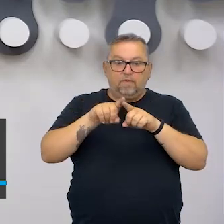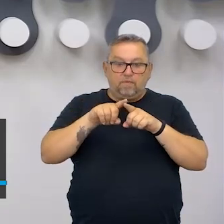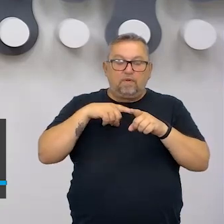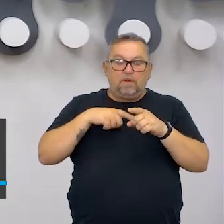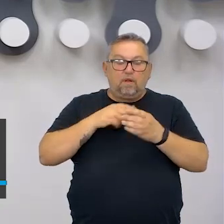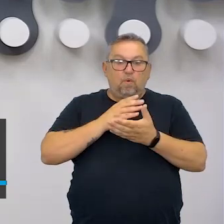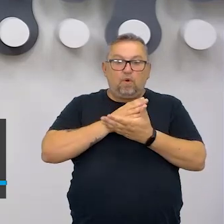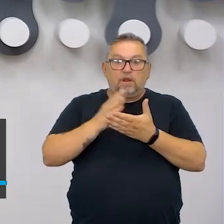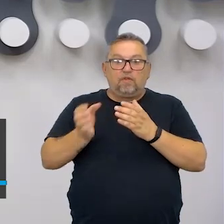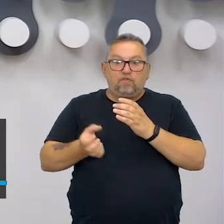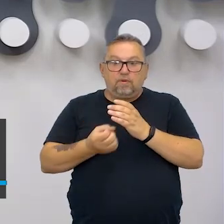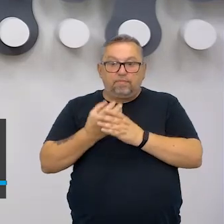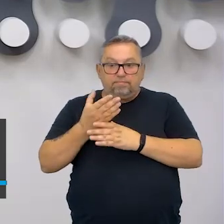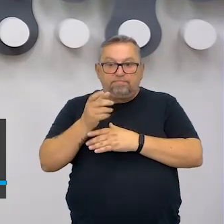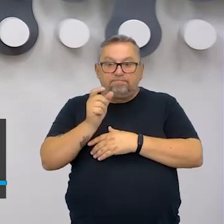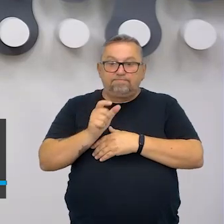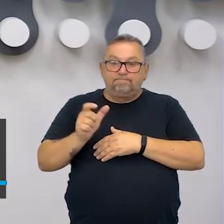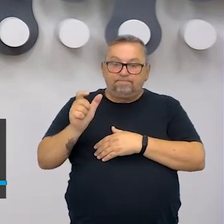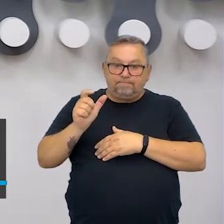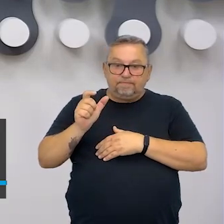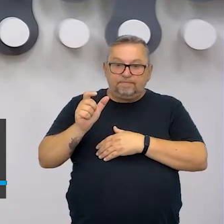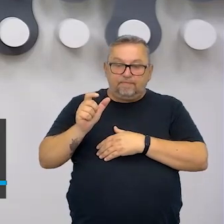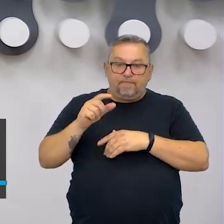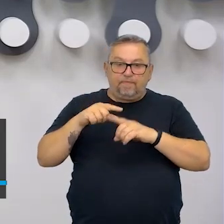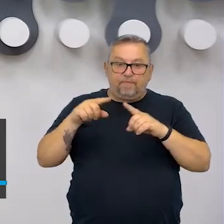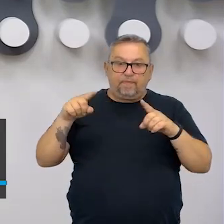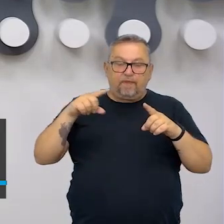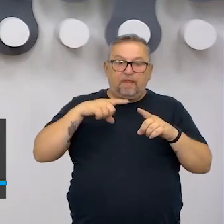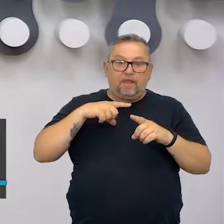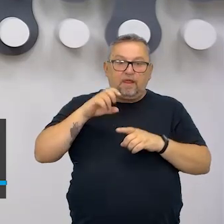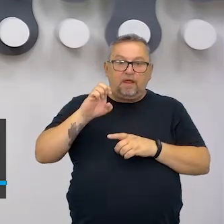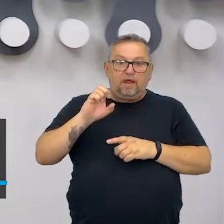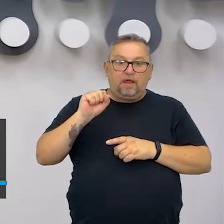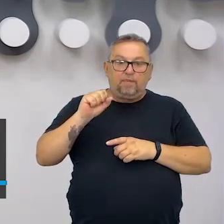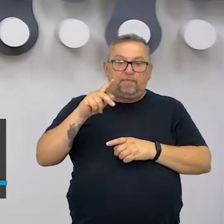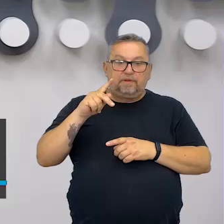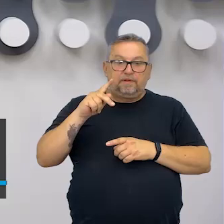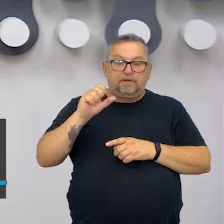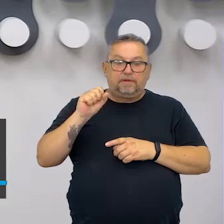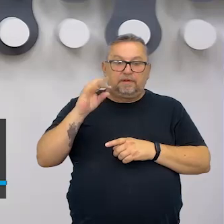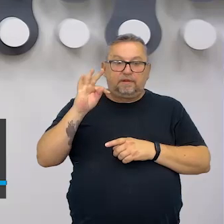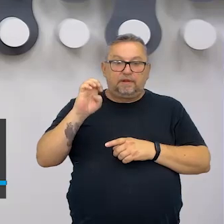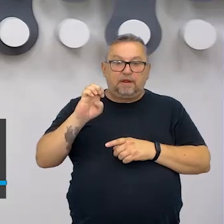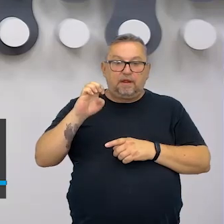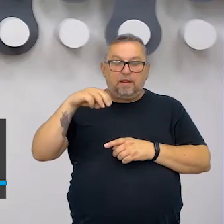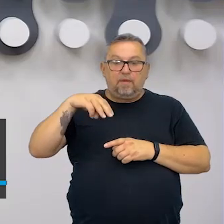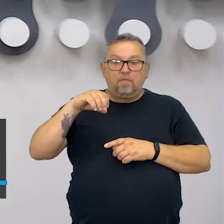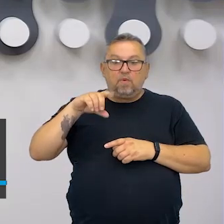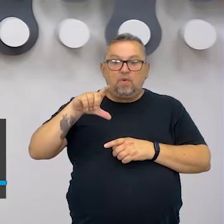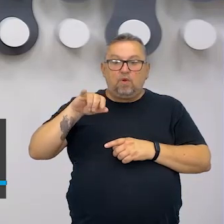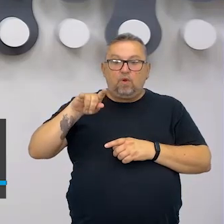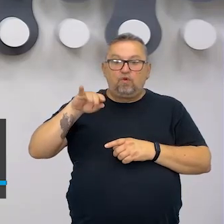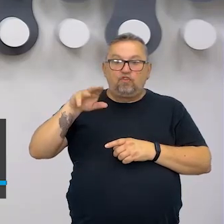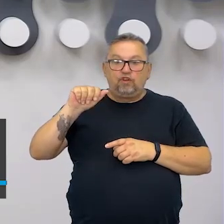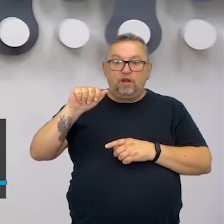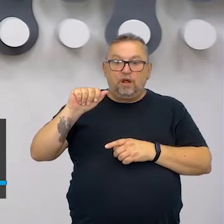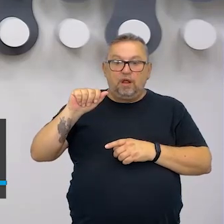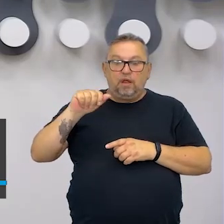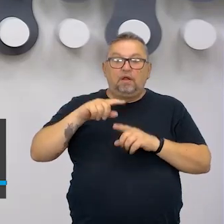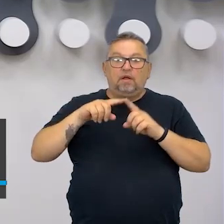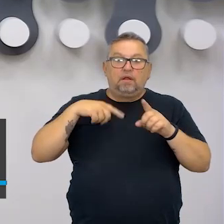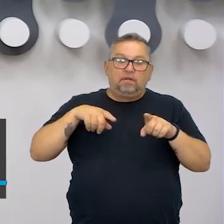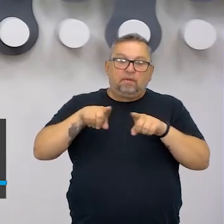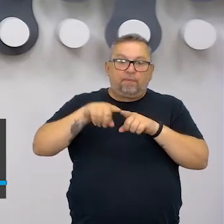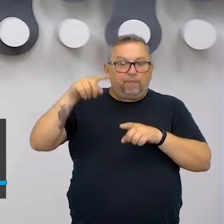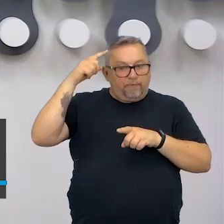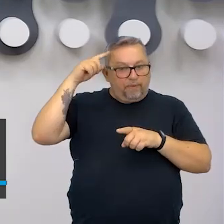epistemologia, né? Ou seja, existe um pressuposto na filosofia de que a verdade, então,